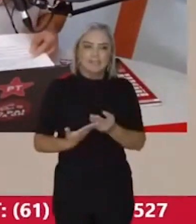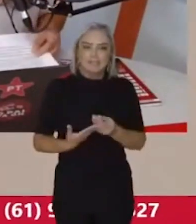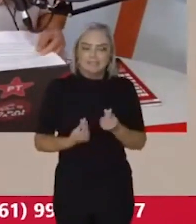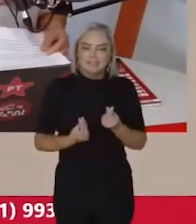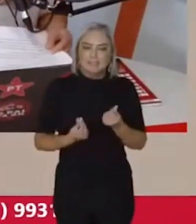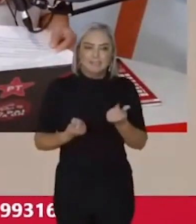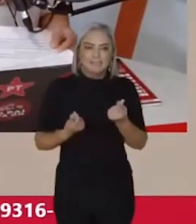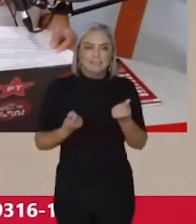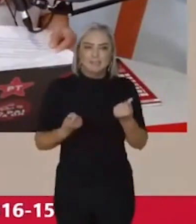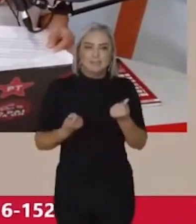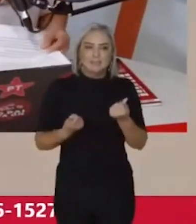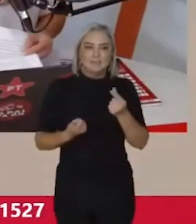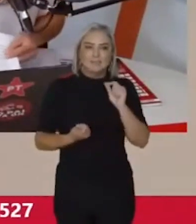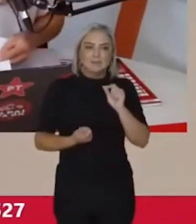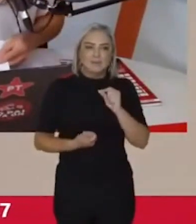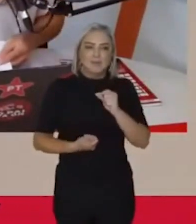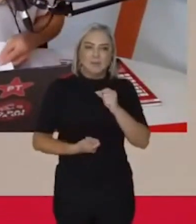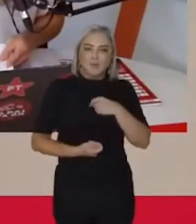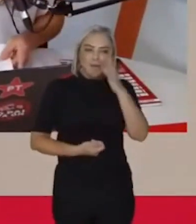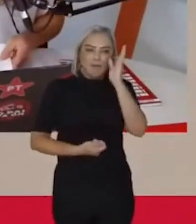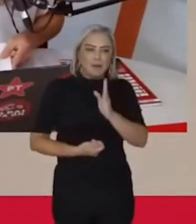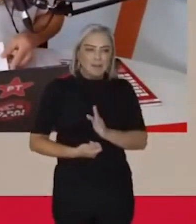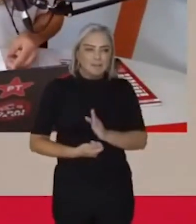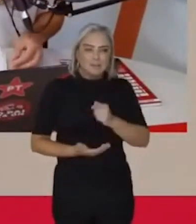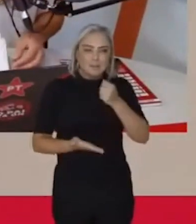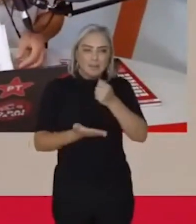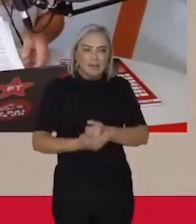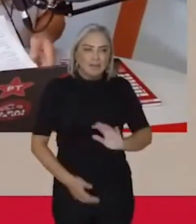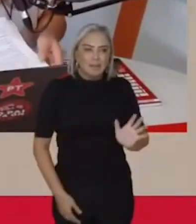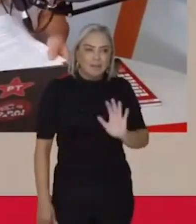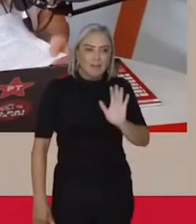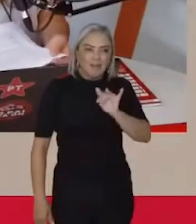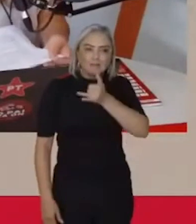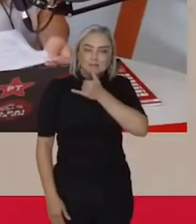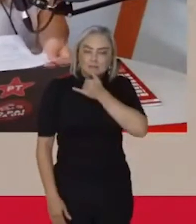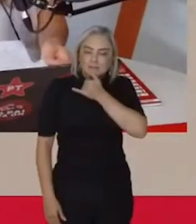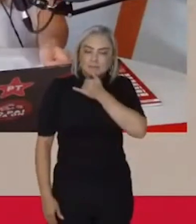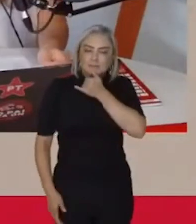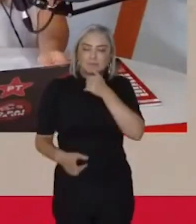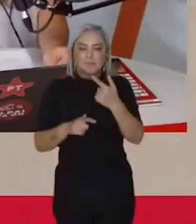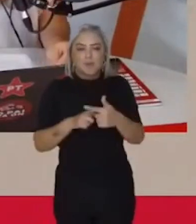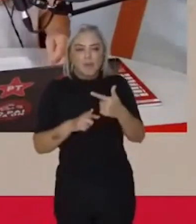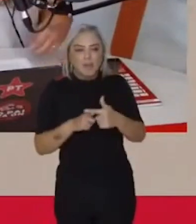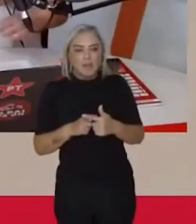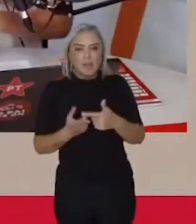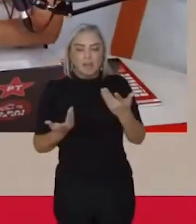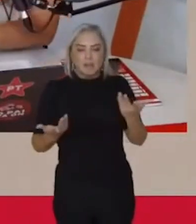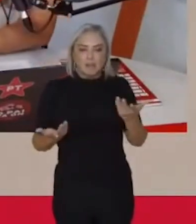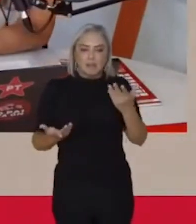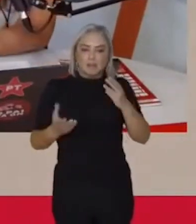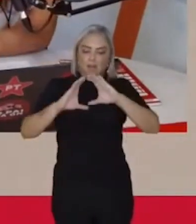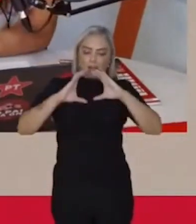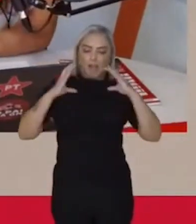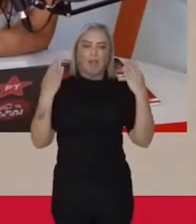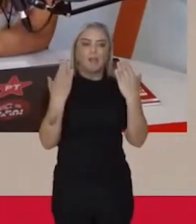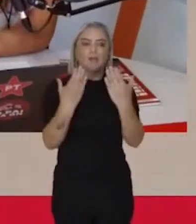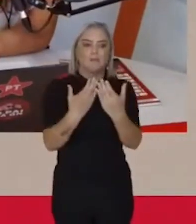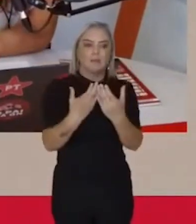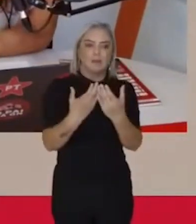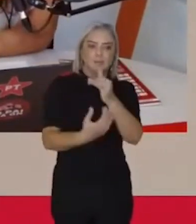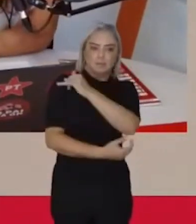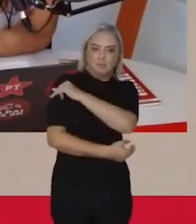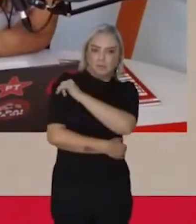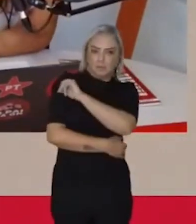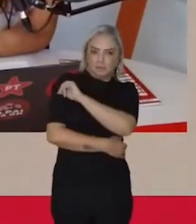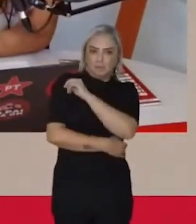preço muito alto, Amanda, e triste, né? Porque desde quando tivemos a Conferência do Rio, ainda,